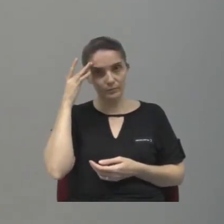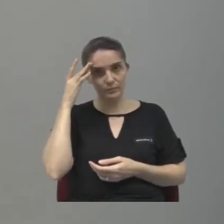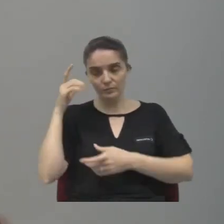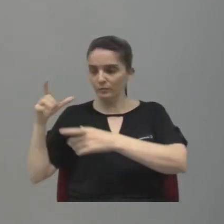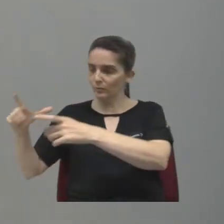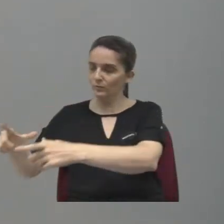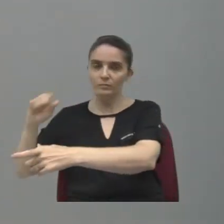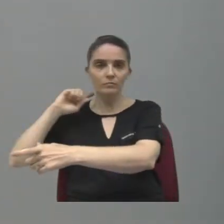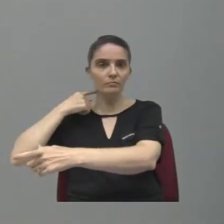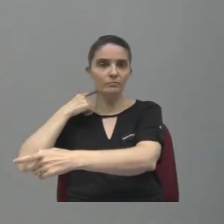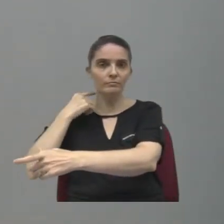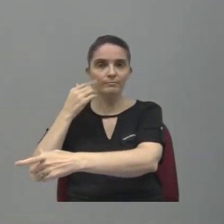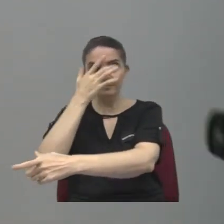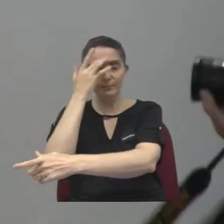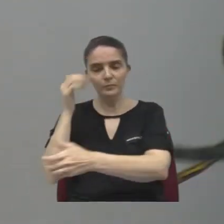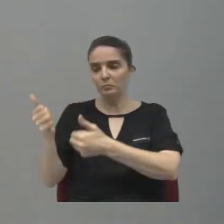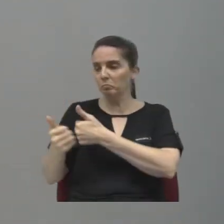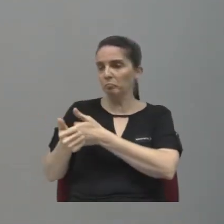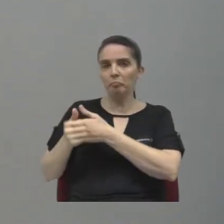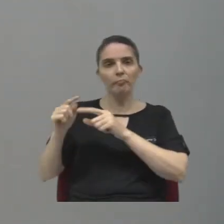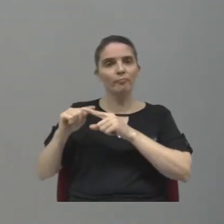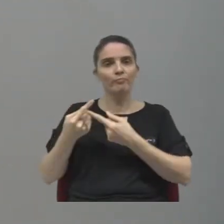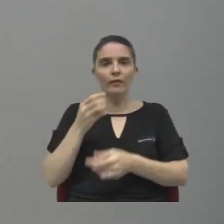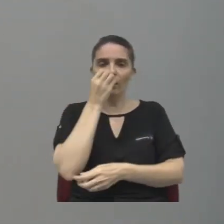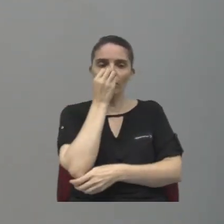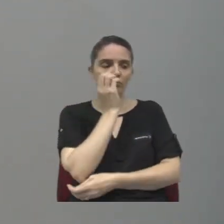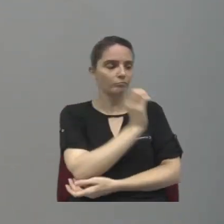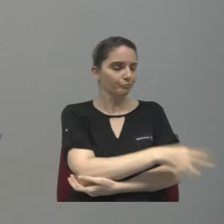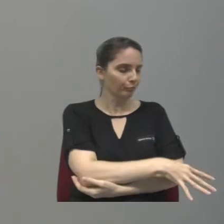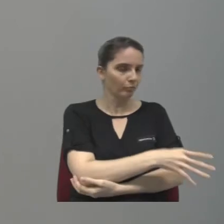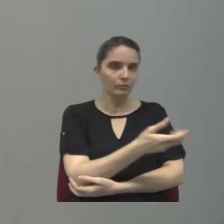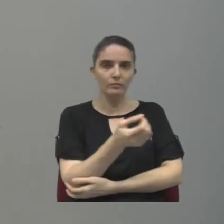muito lixo no chão. Em relação